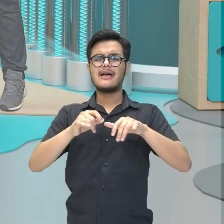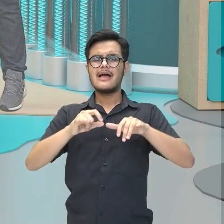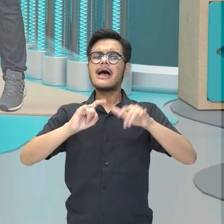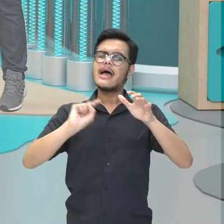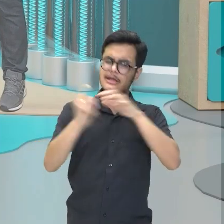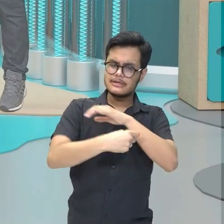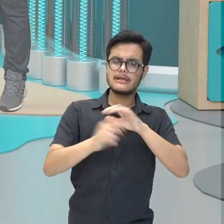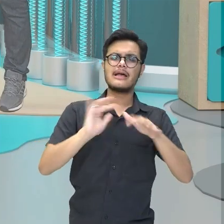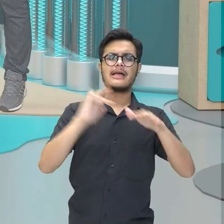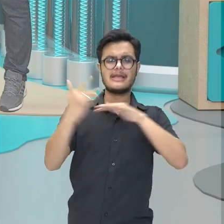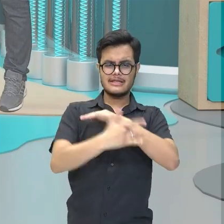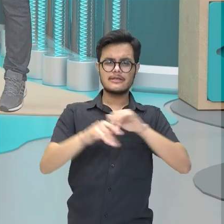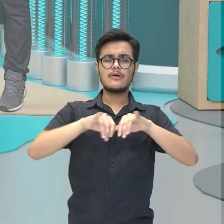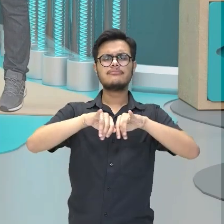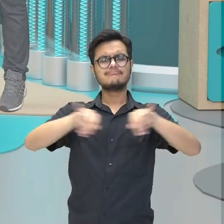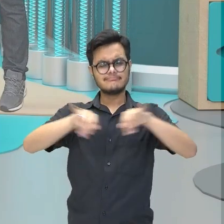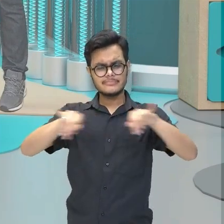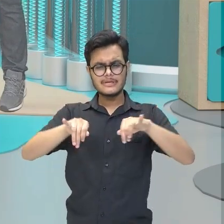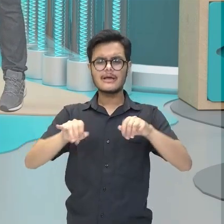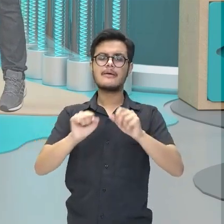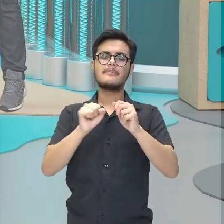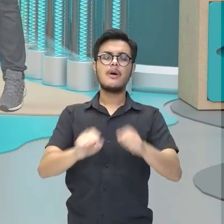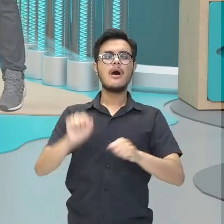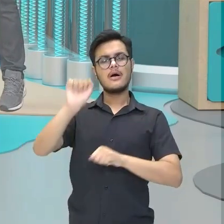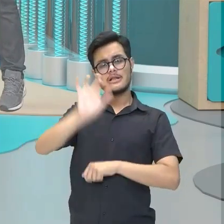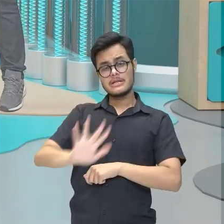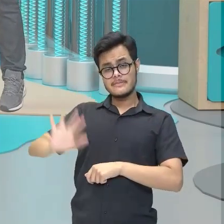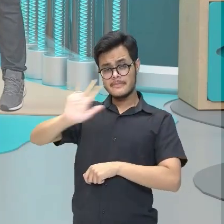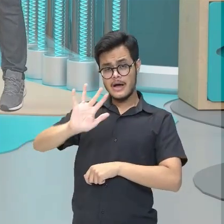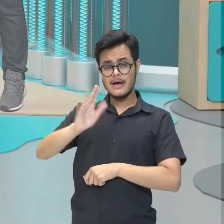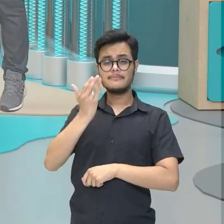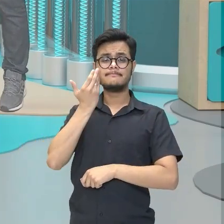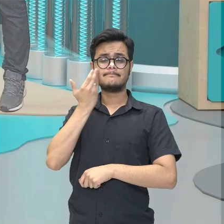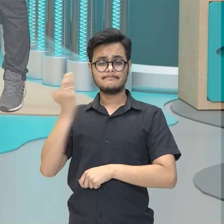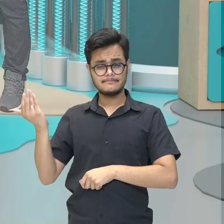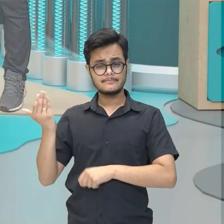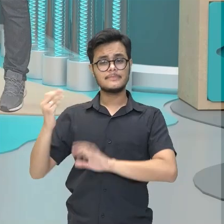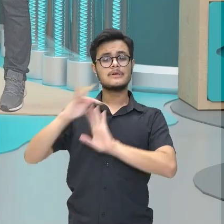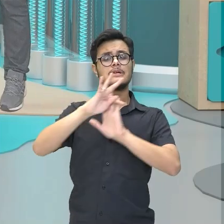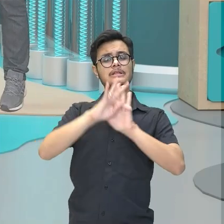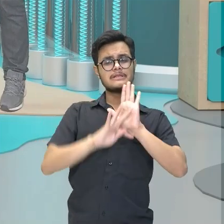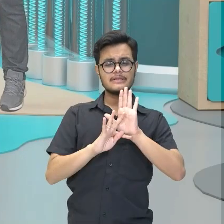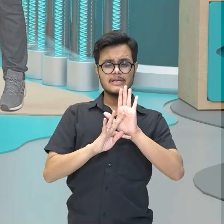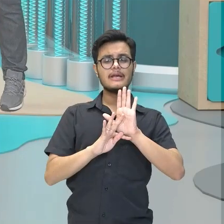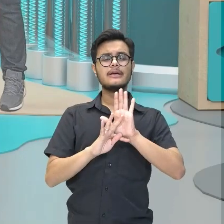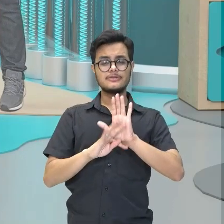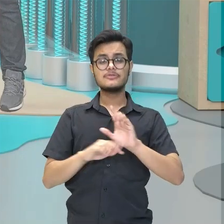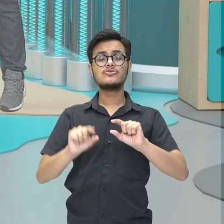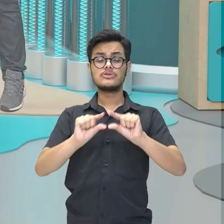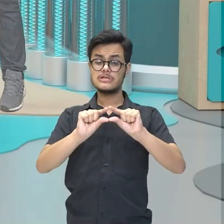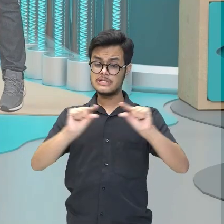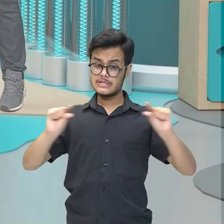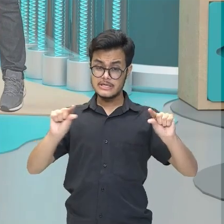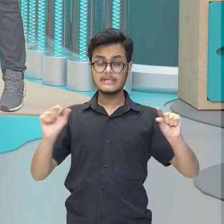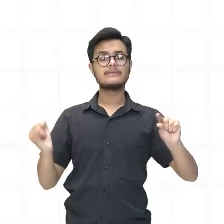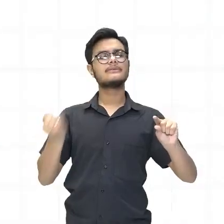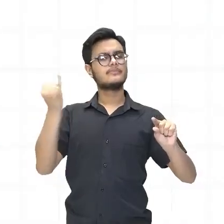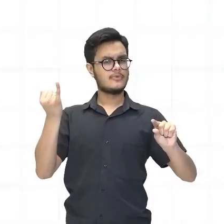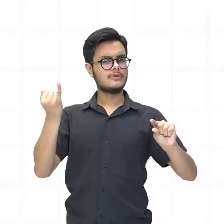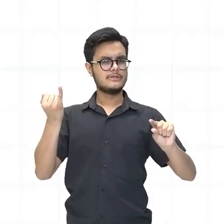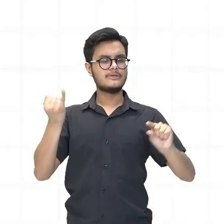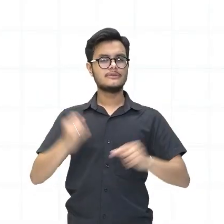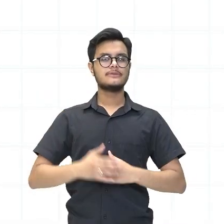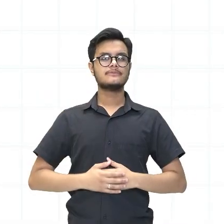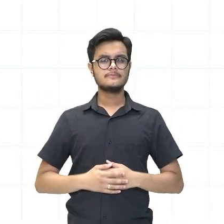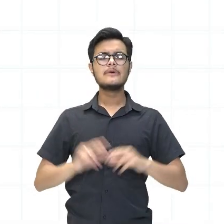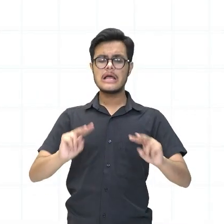Você observa a presença de imagens. Além disso, nós vamos ter hiperlinks também, que vão estar relacionados aqui.